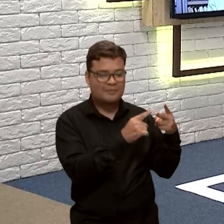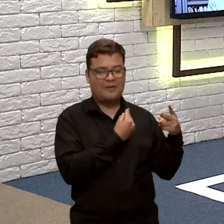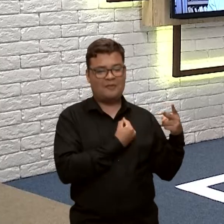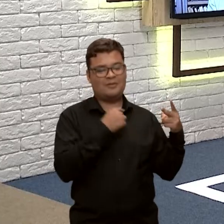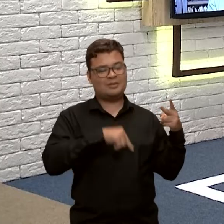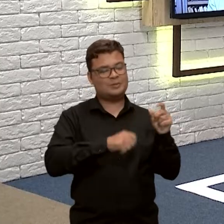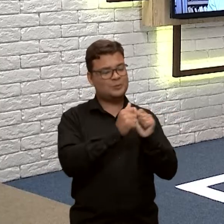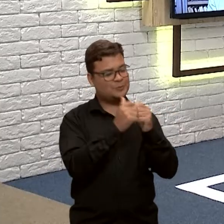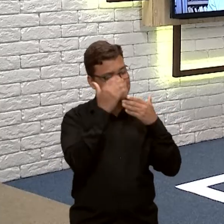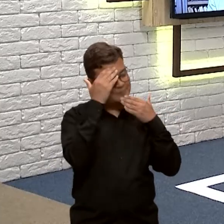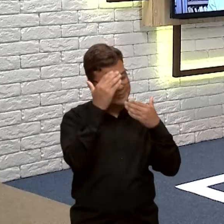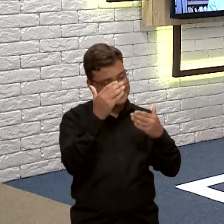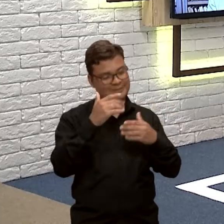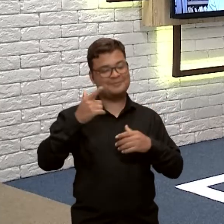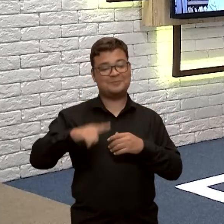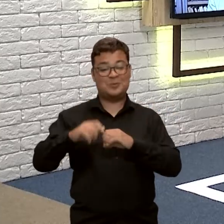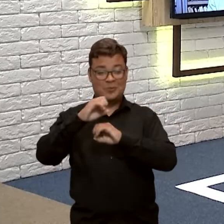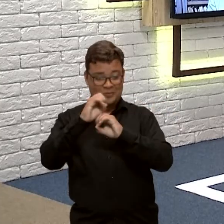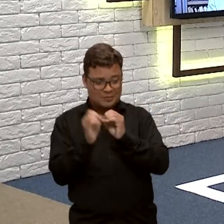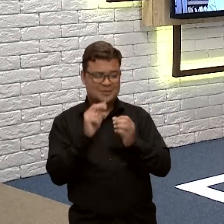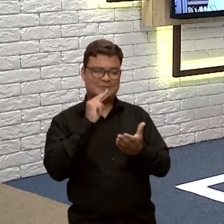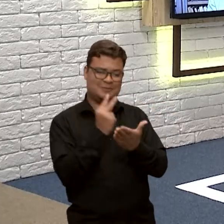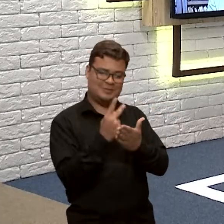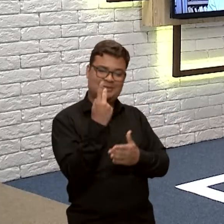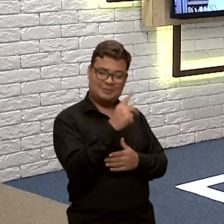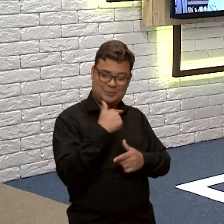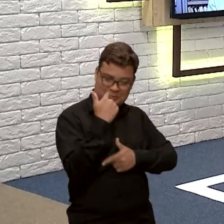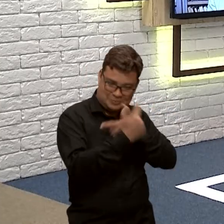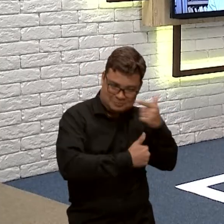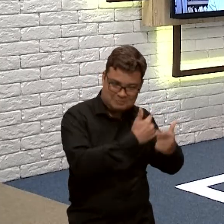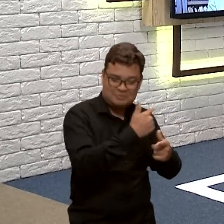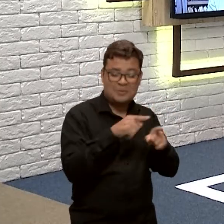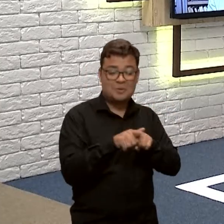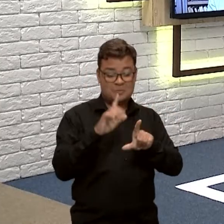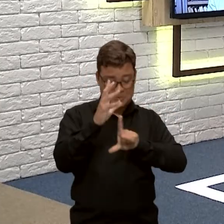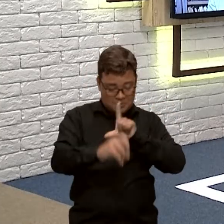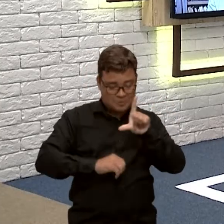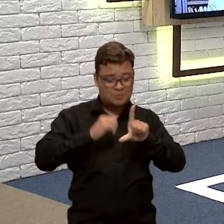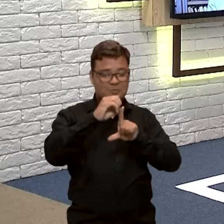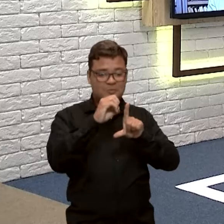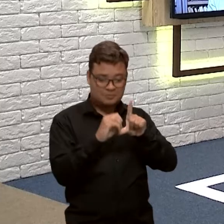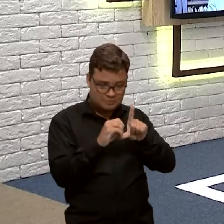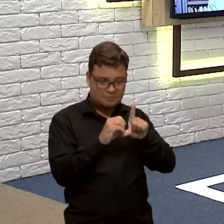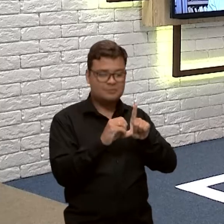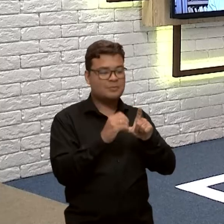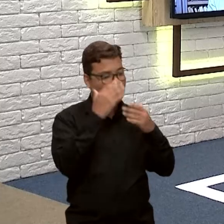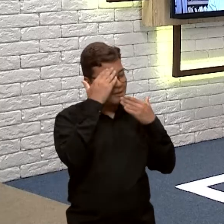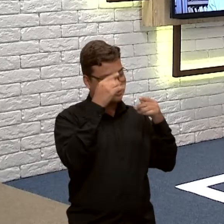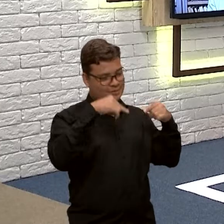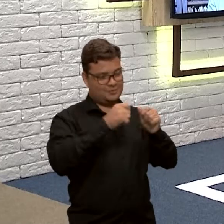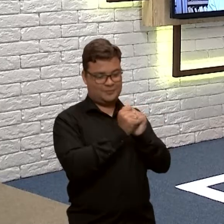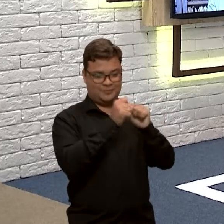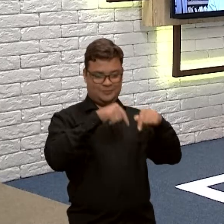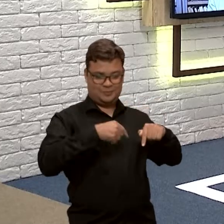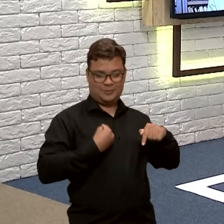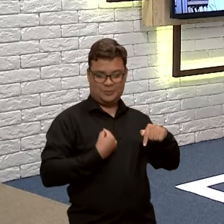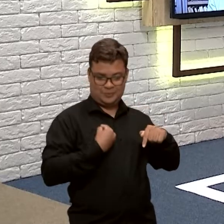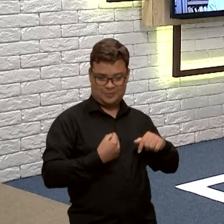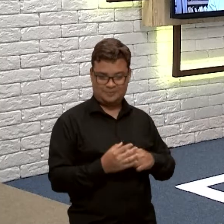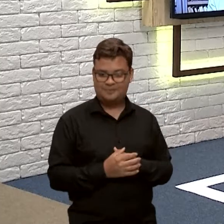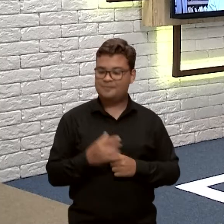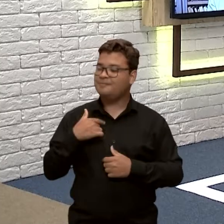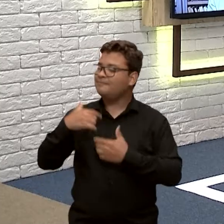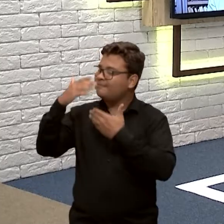a UFG reconhece, né, o seu trabalho e aqui o Mundo UFG também, e agradece que o senhor tenha participado com a gente hoje. Eu agradeço muito,